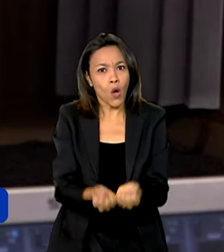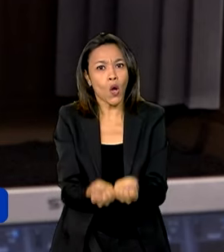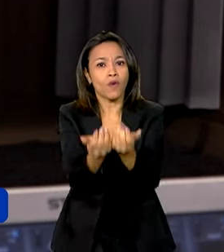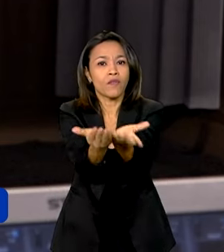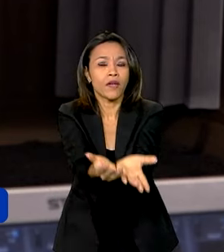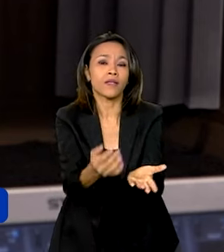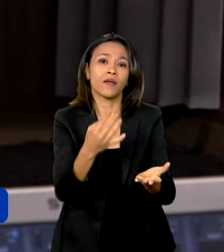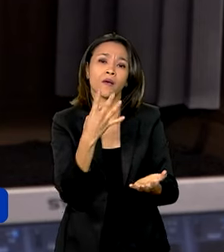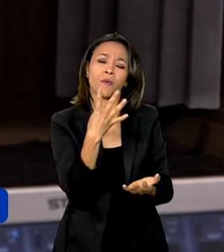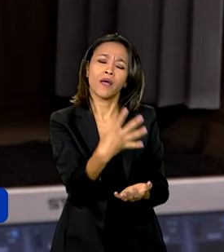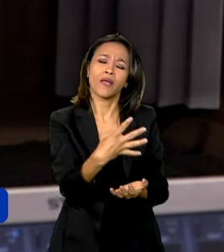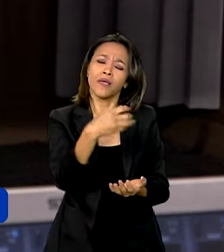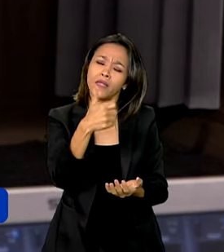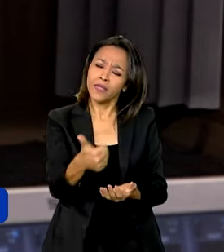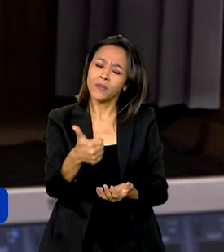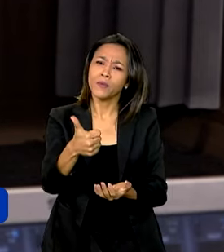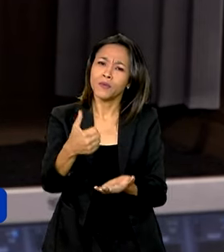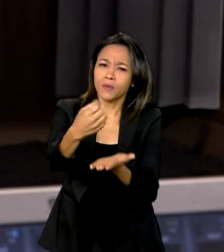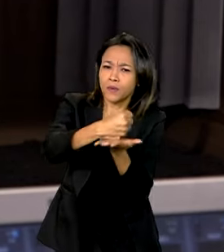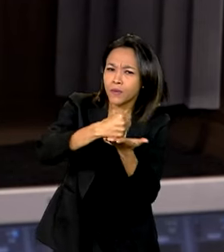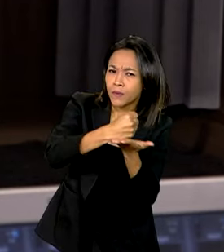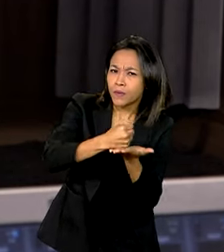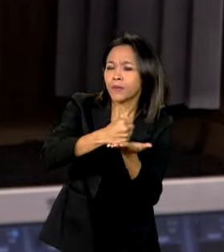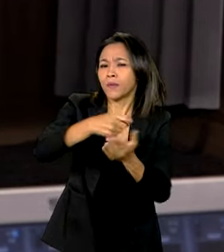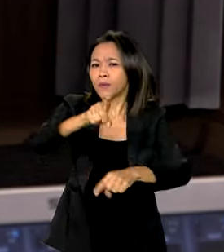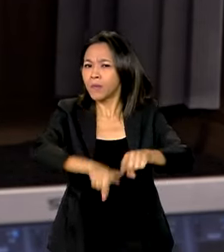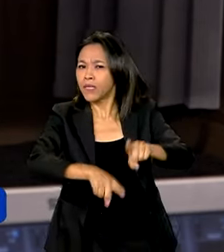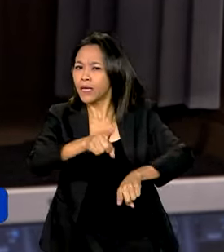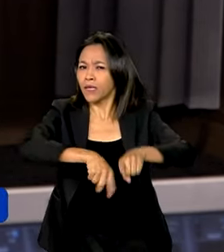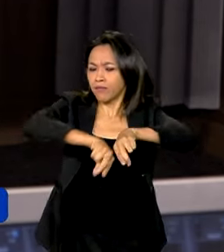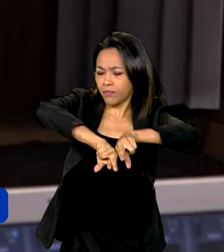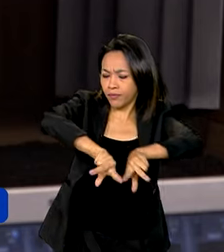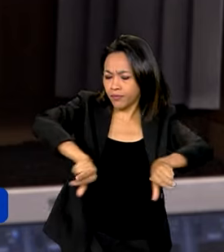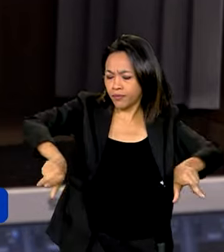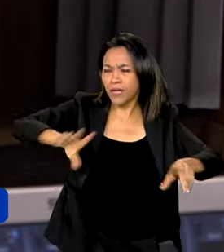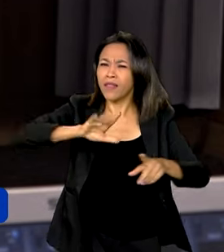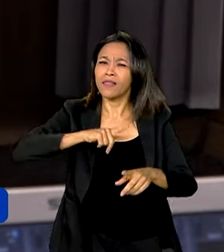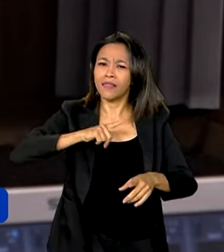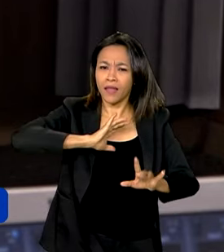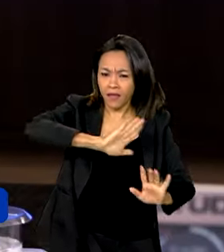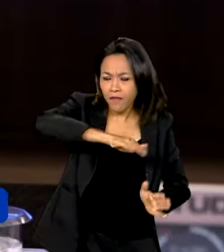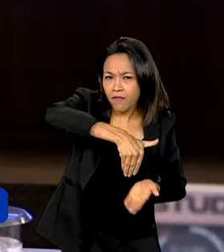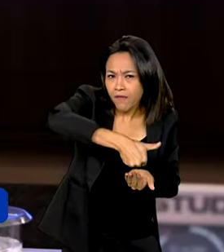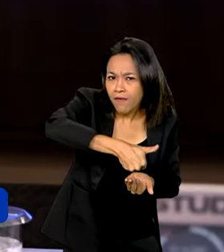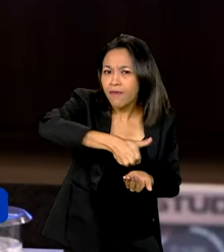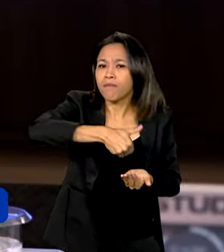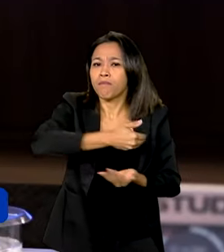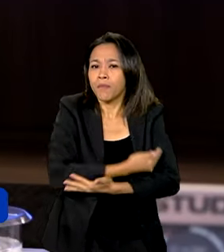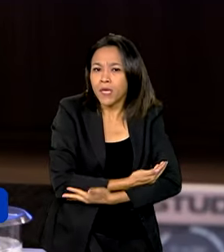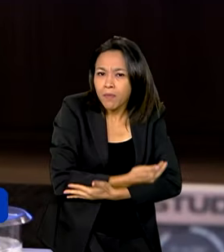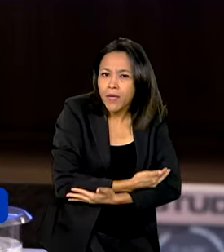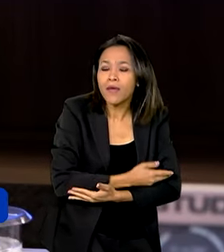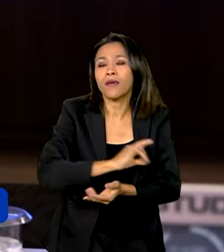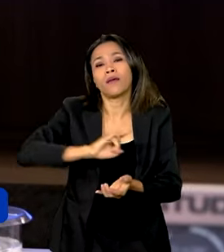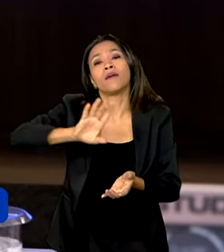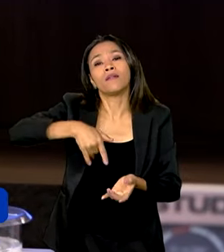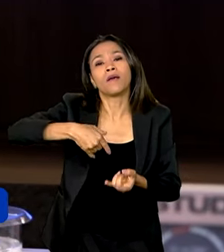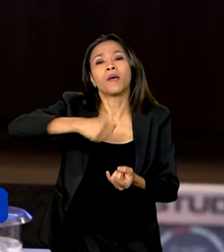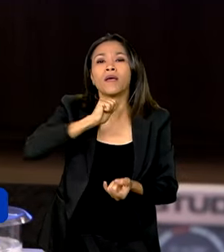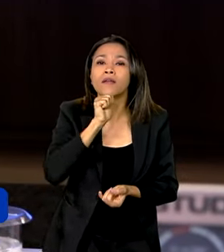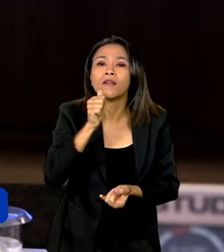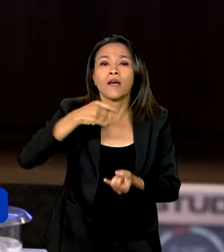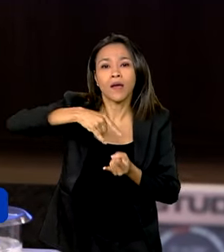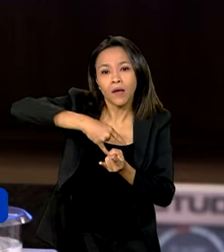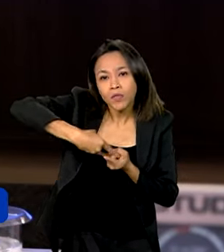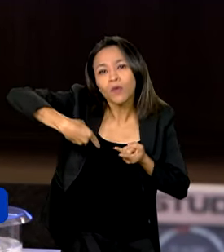41 itens entre produtos e fármacos né Aí você tem aí desde fraldas absorventes até os fármacos e